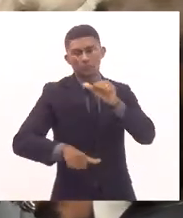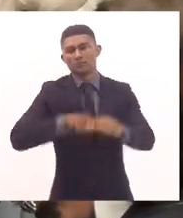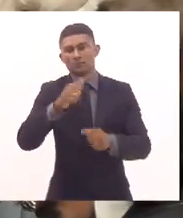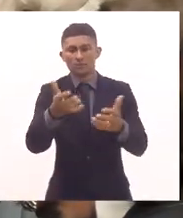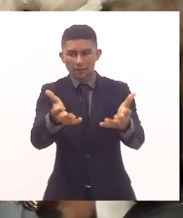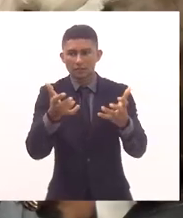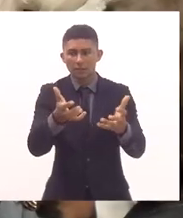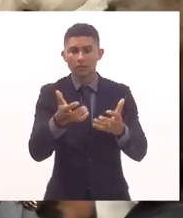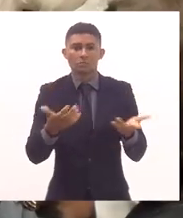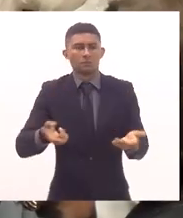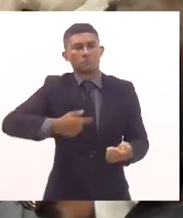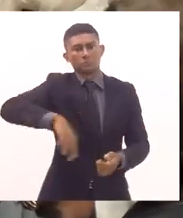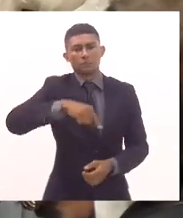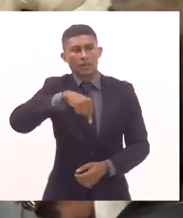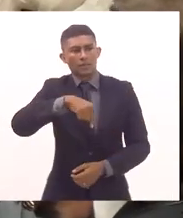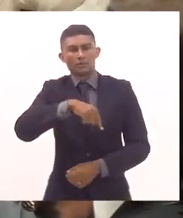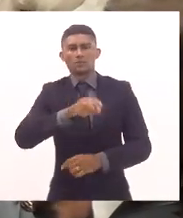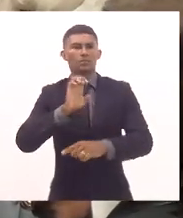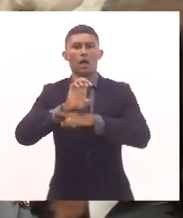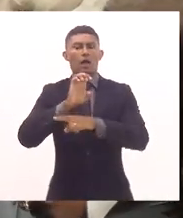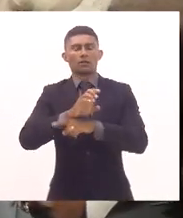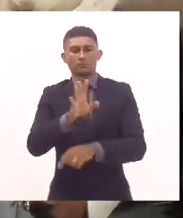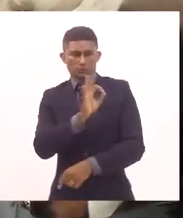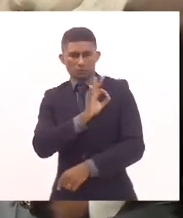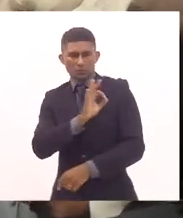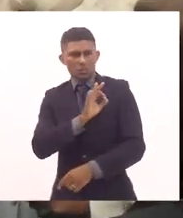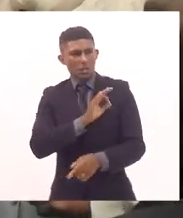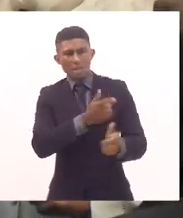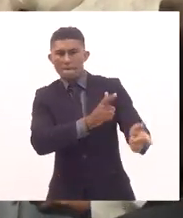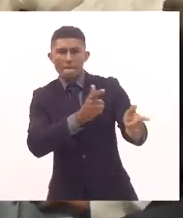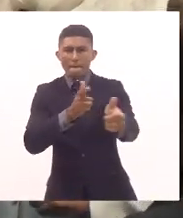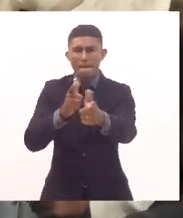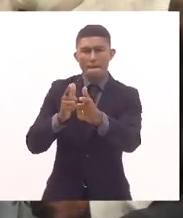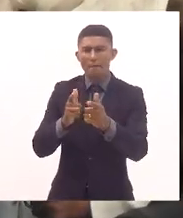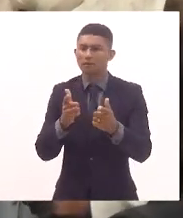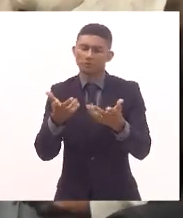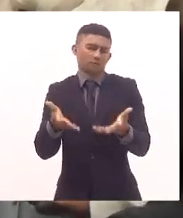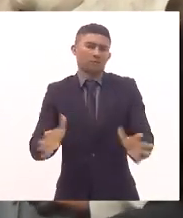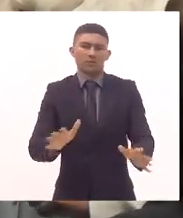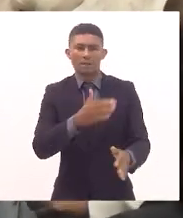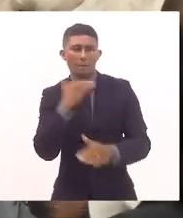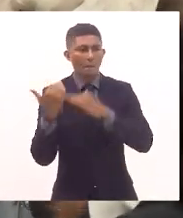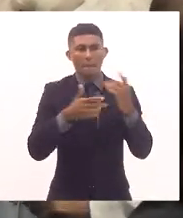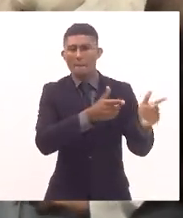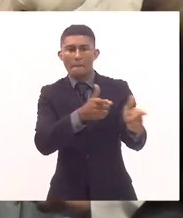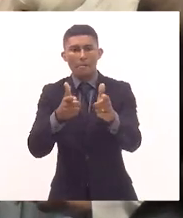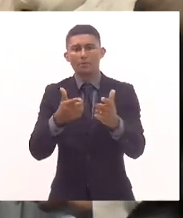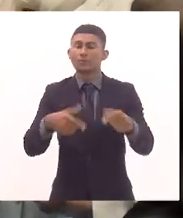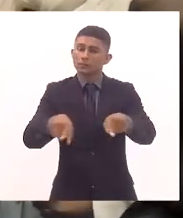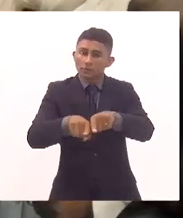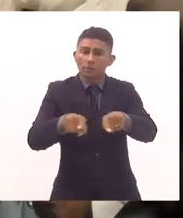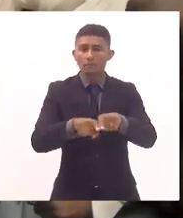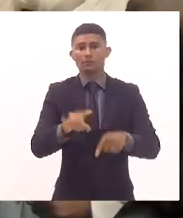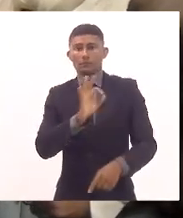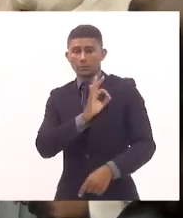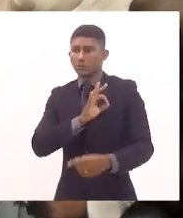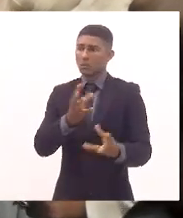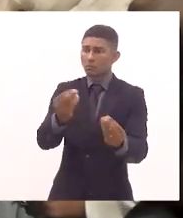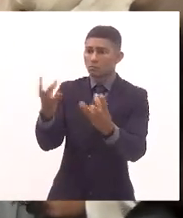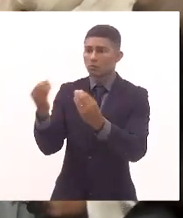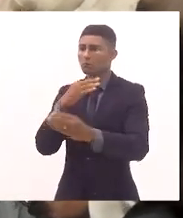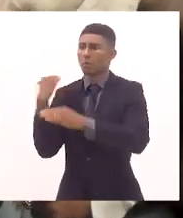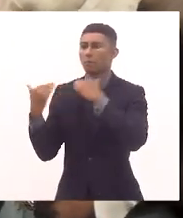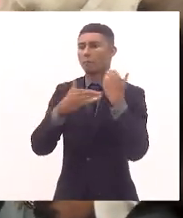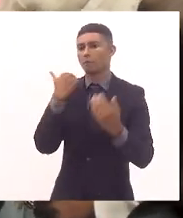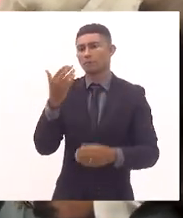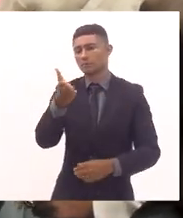gente quer deixar de ser o Estado onde a polícia mais mata e quer também deixar de ser o Estado onde a polícia mais morre.